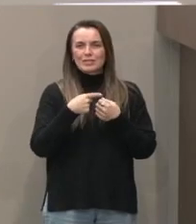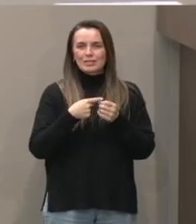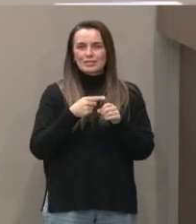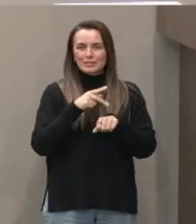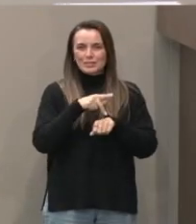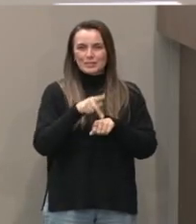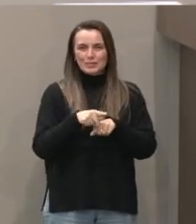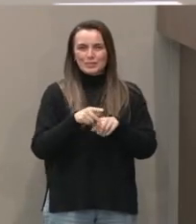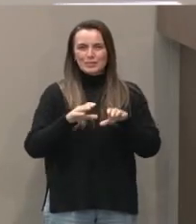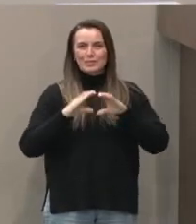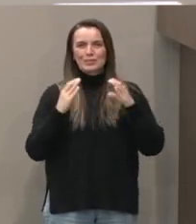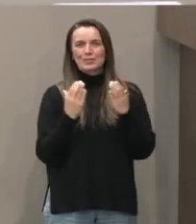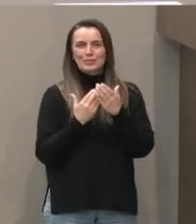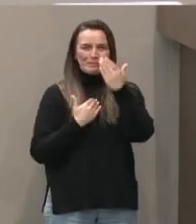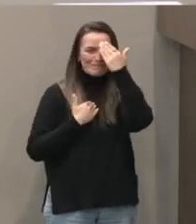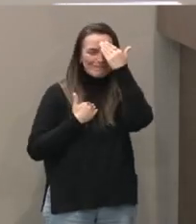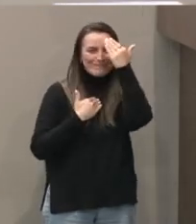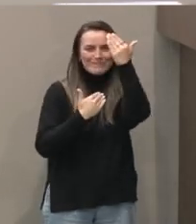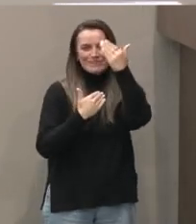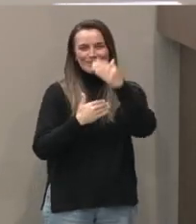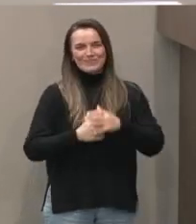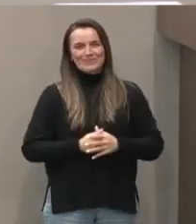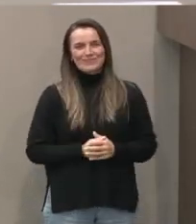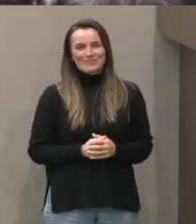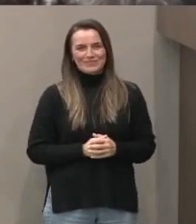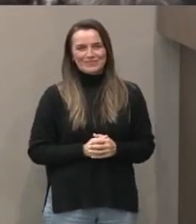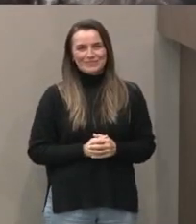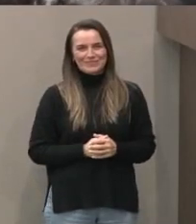pela nossa comunidade. Obrigada.